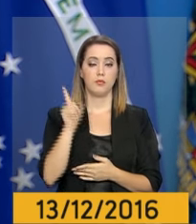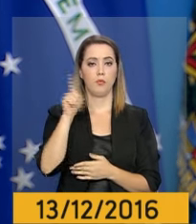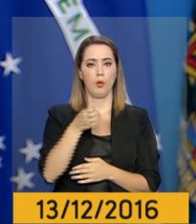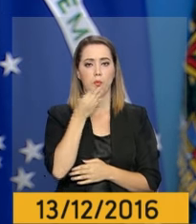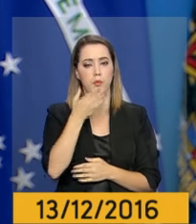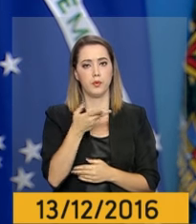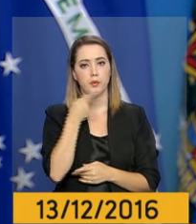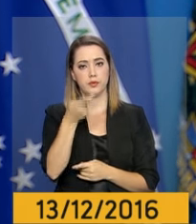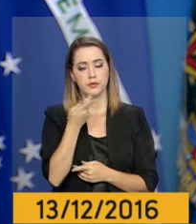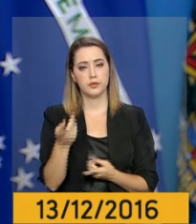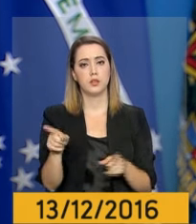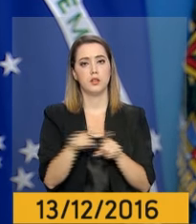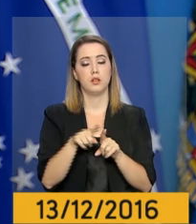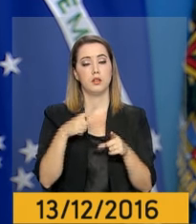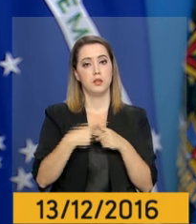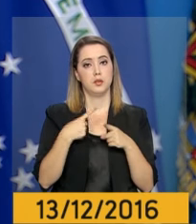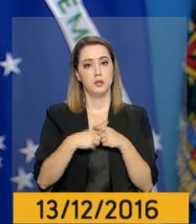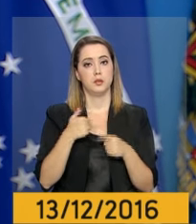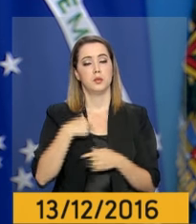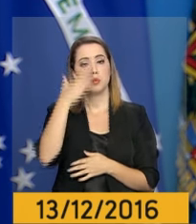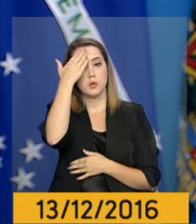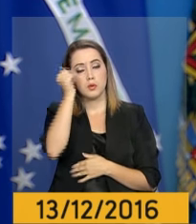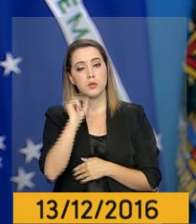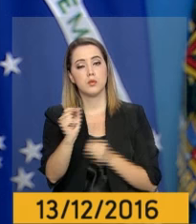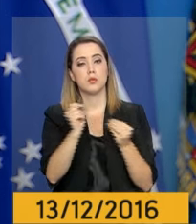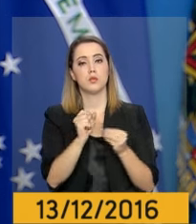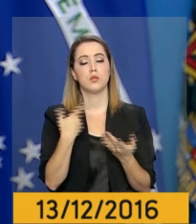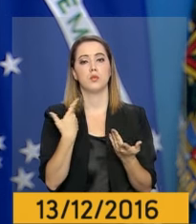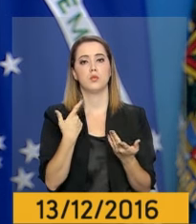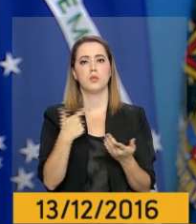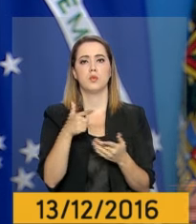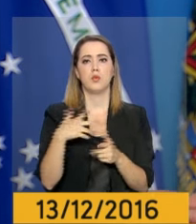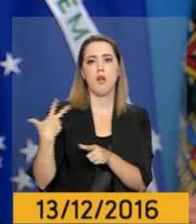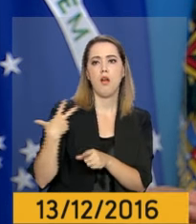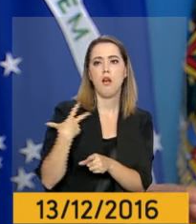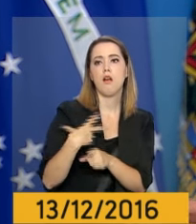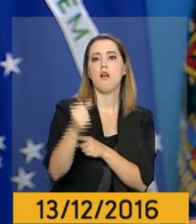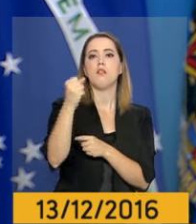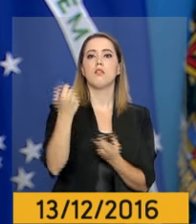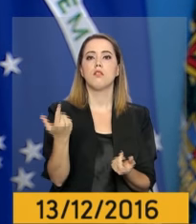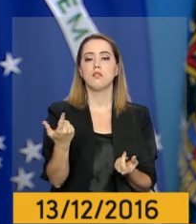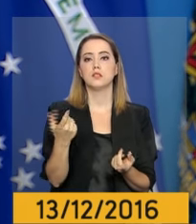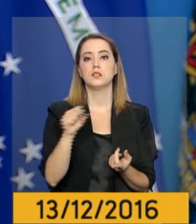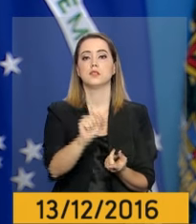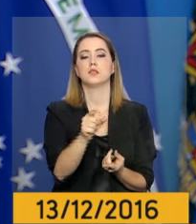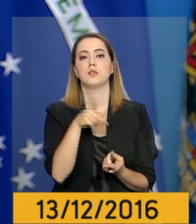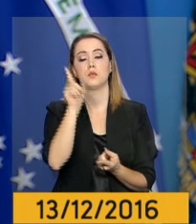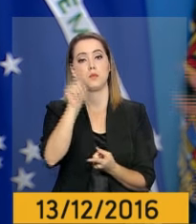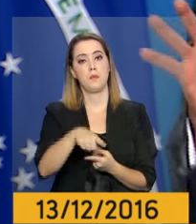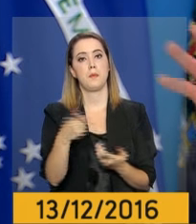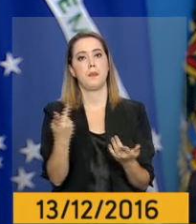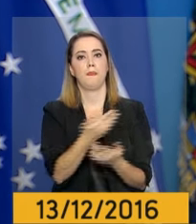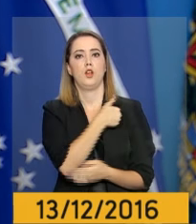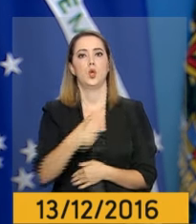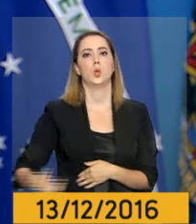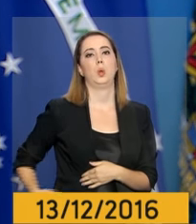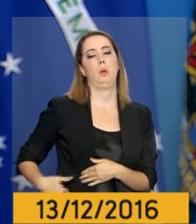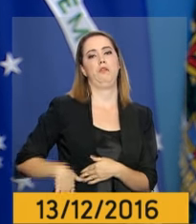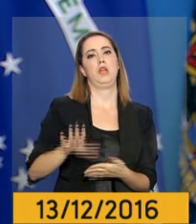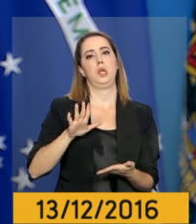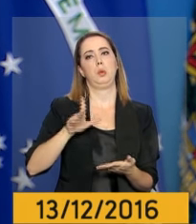É bom dizer isso porque eu sei como é. Eh, nessas horas, sem embargo da vitória extraordinária, o que pode ocorrer? Governo sai